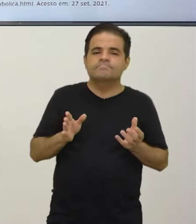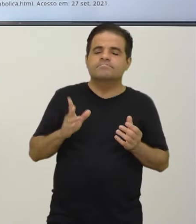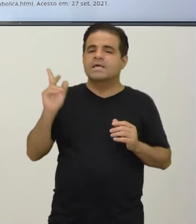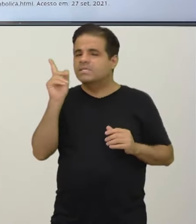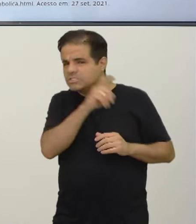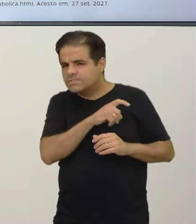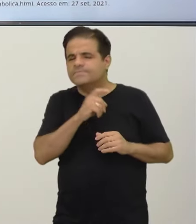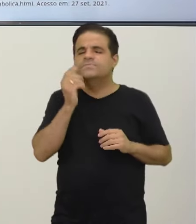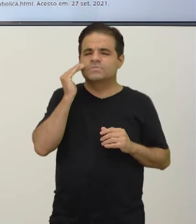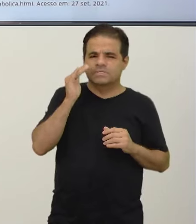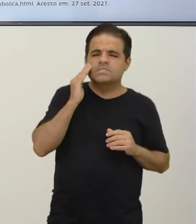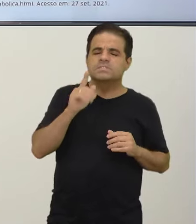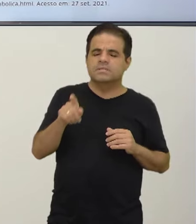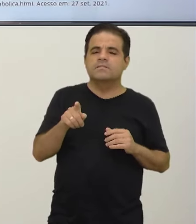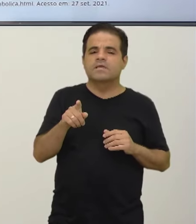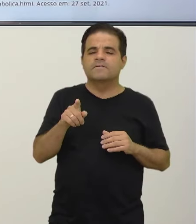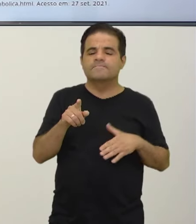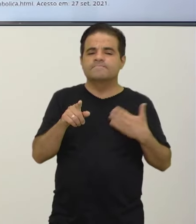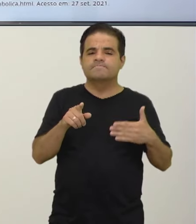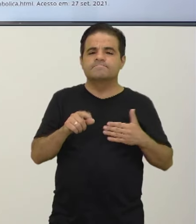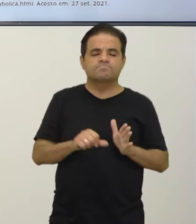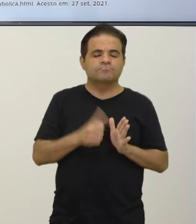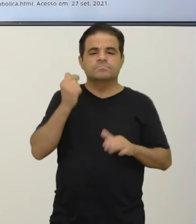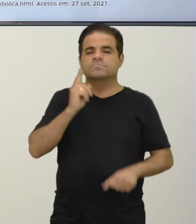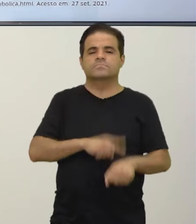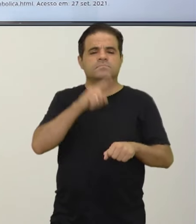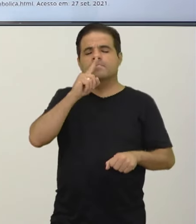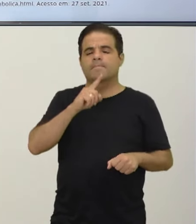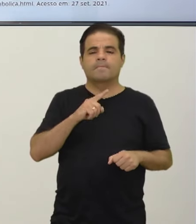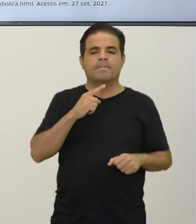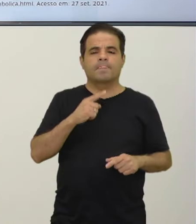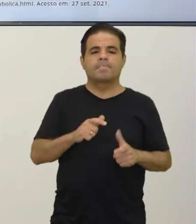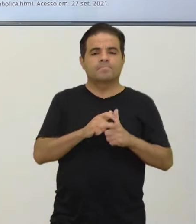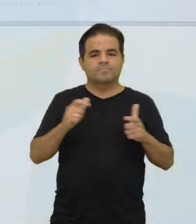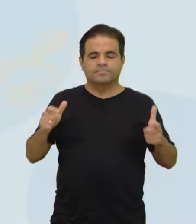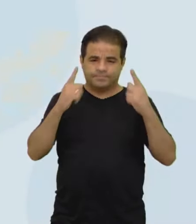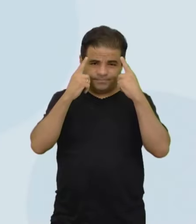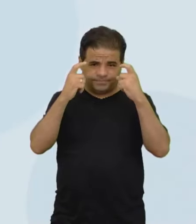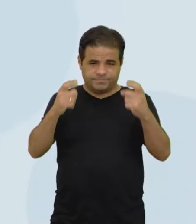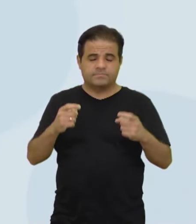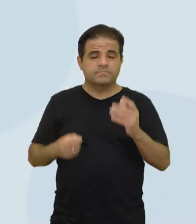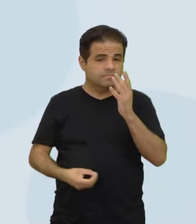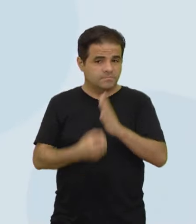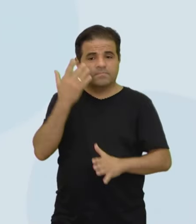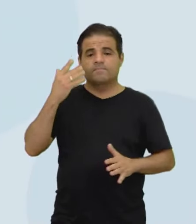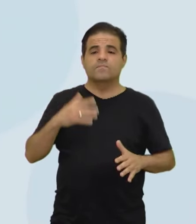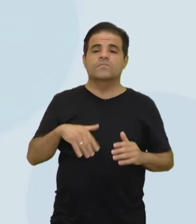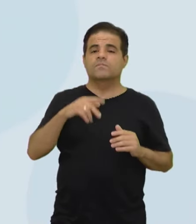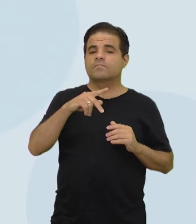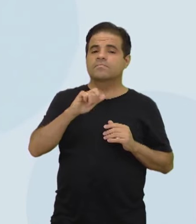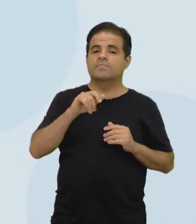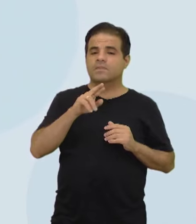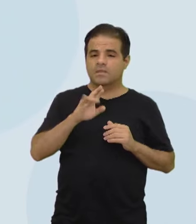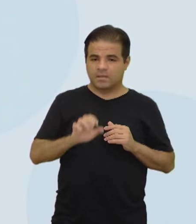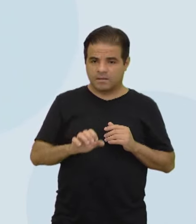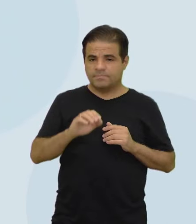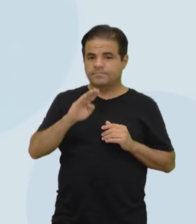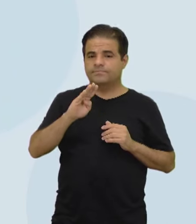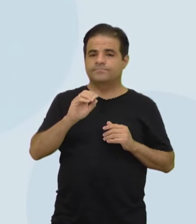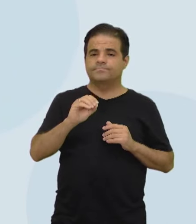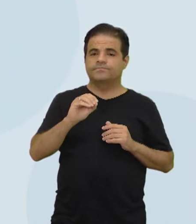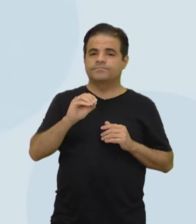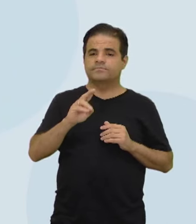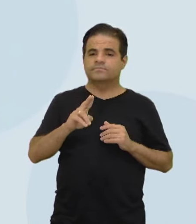talvez, de entender num primeiro momento. Porque a violência simbólica ela foi elaborada pelo Pierre Bourdieu, tá? Que é um